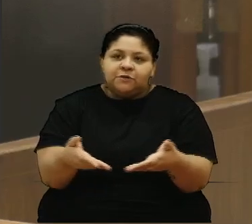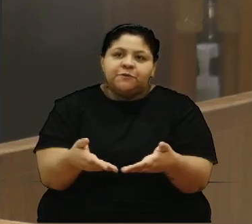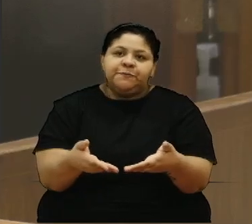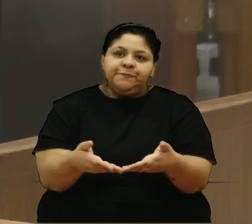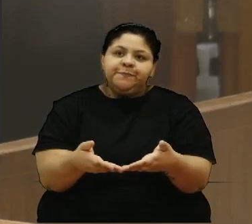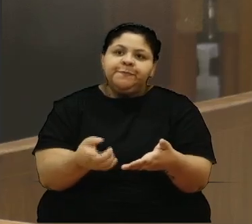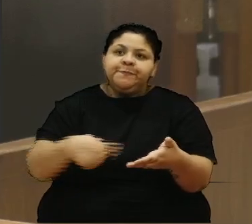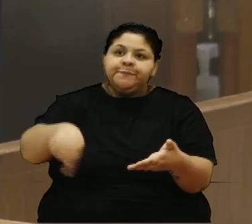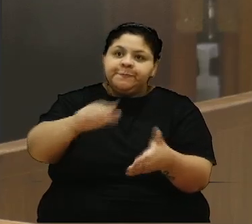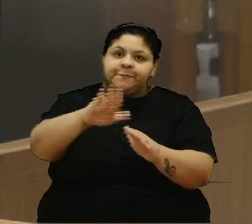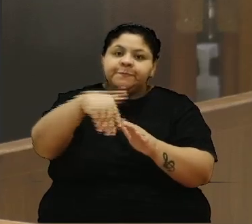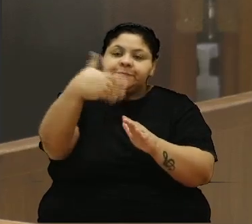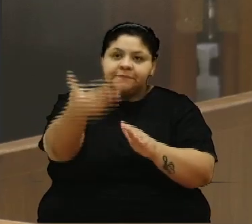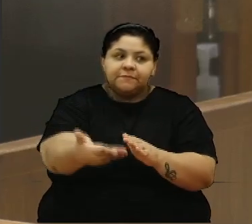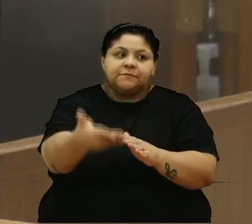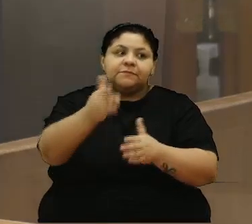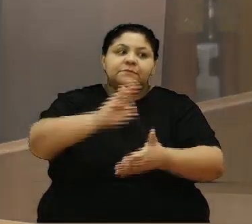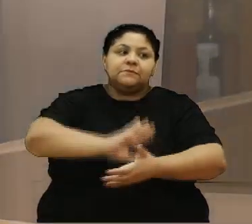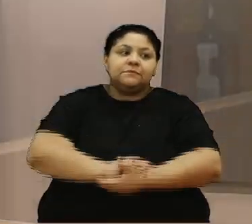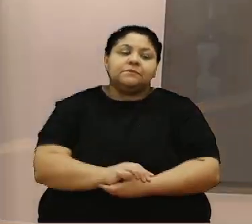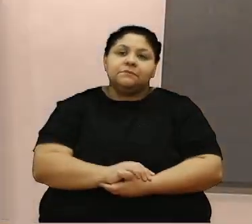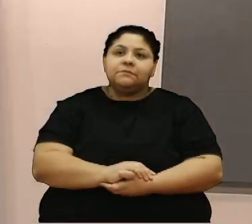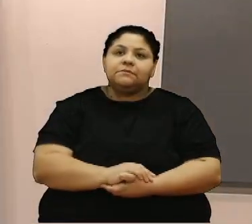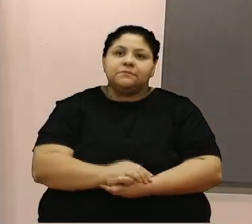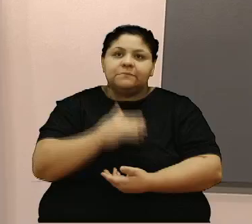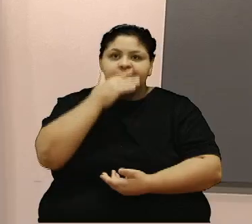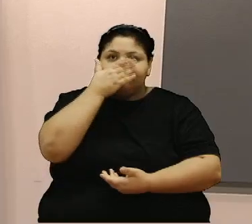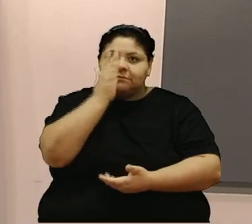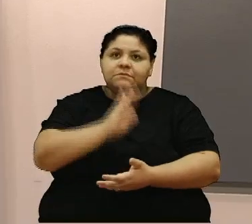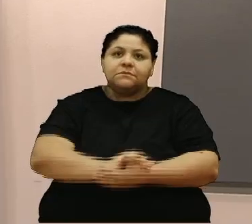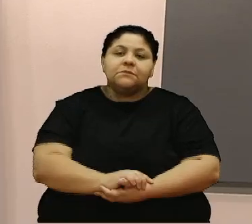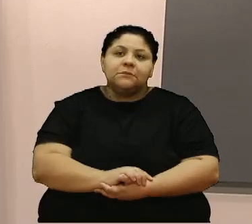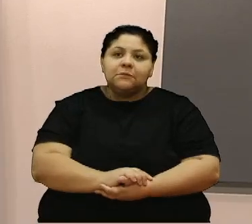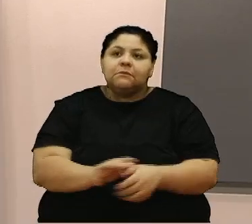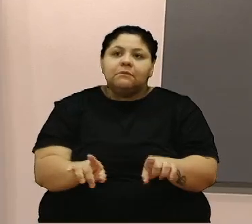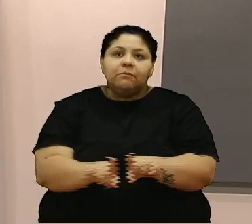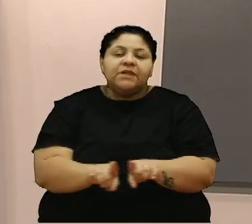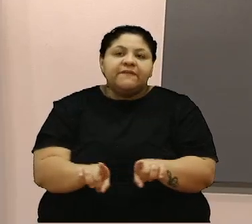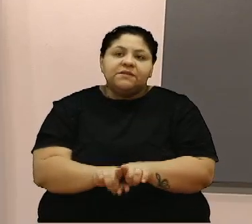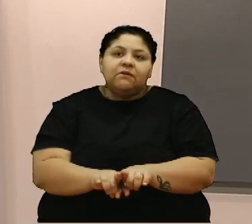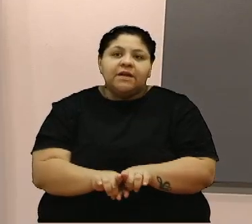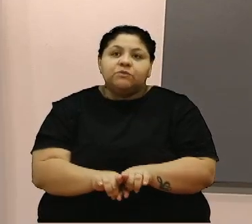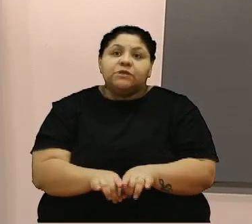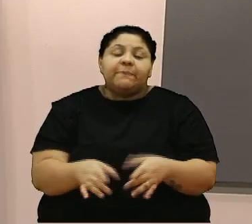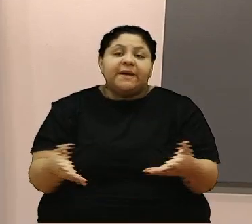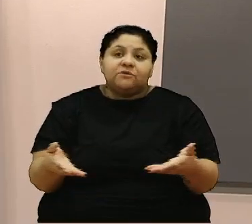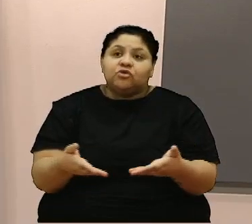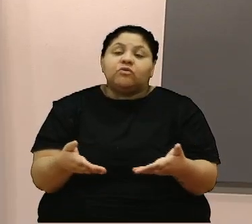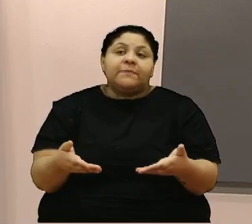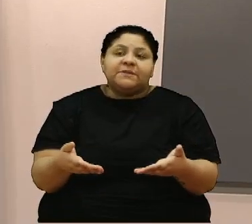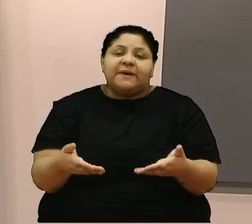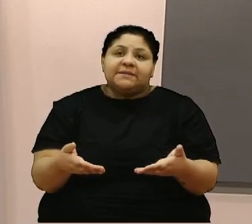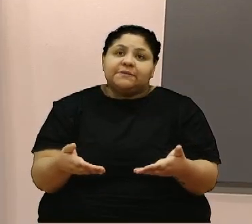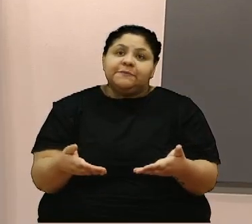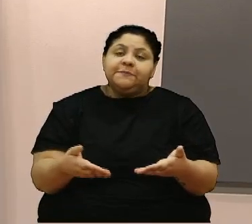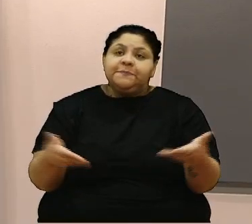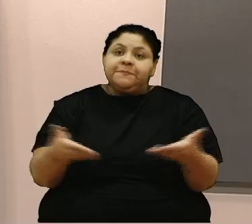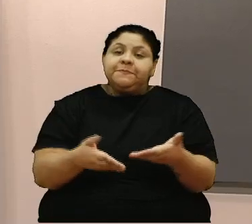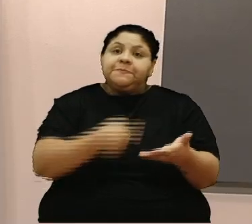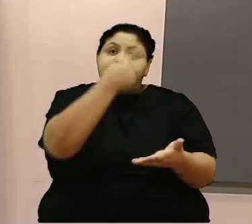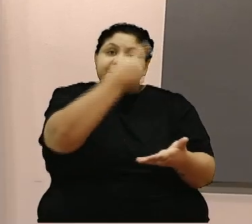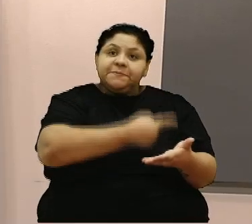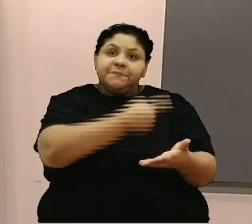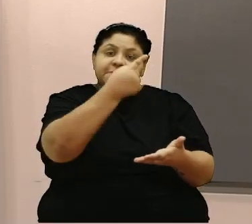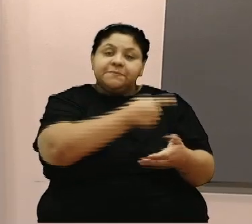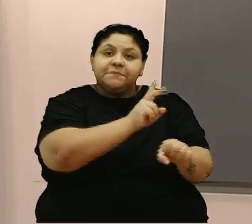passar o próximo. Ali, ó, assim viviam os gatos do canil municipal em meio a 500 cães latindo dia e